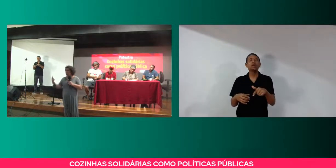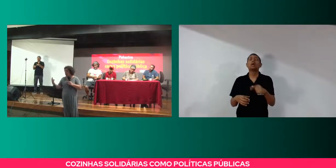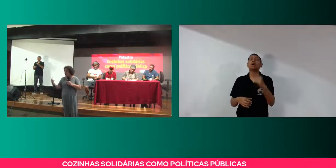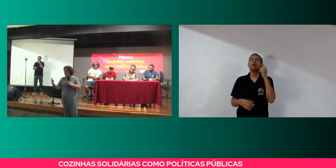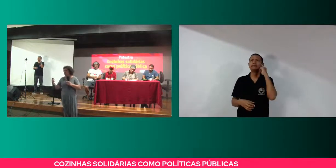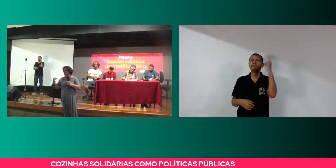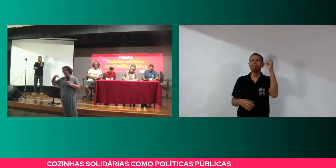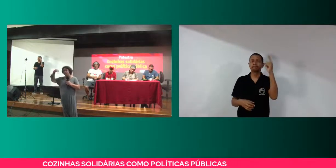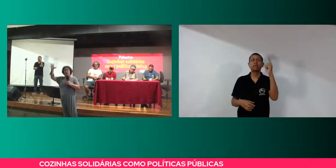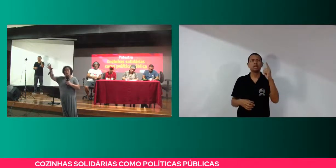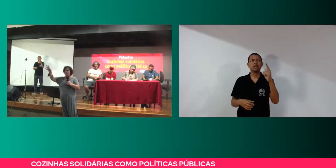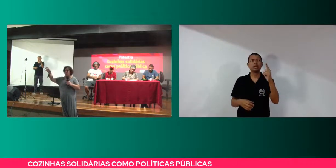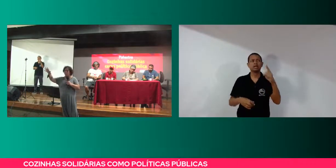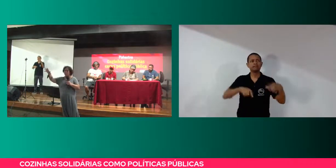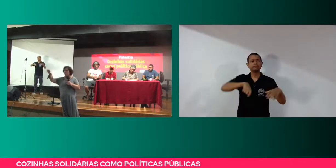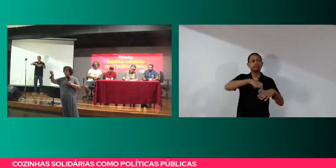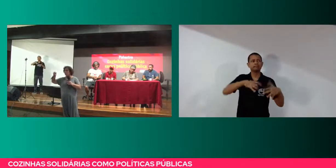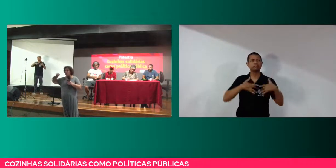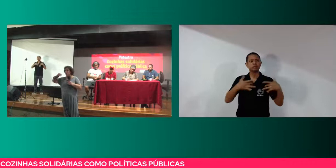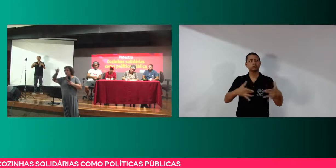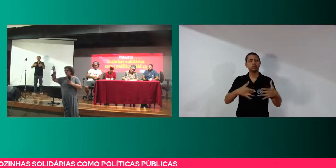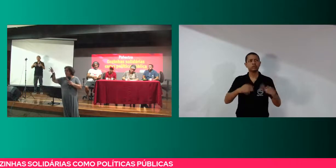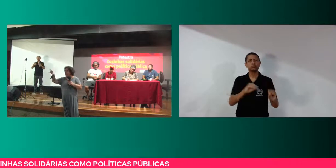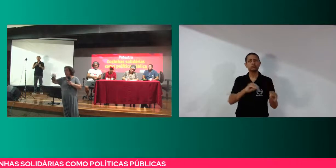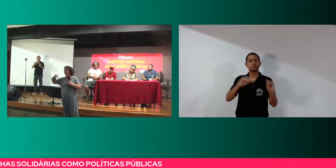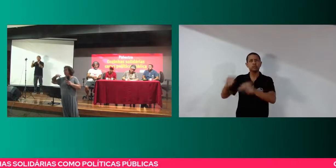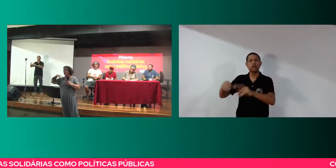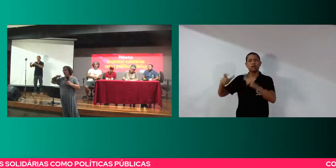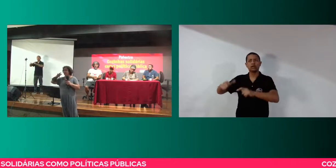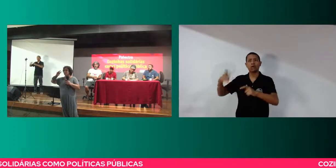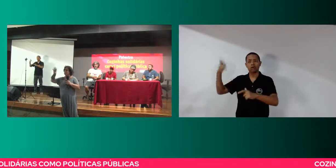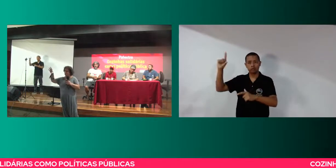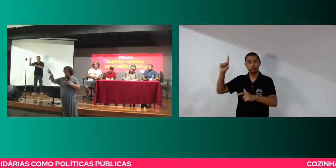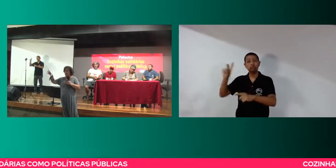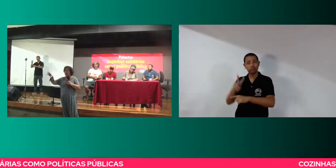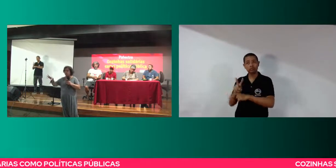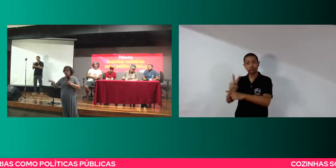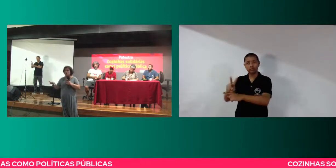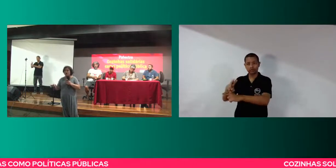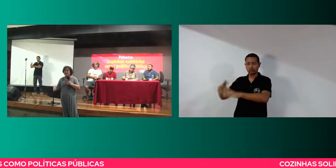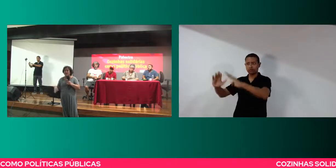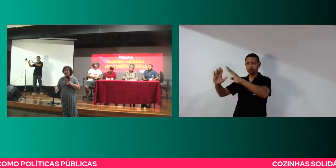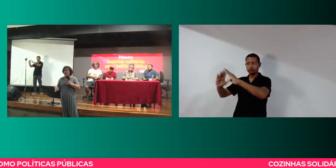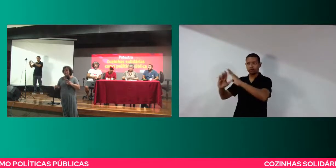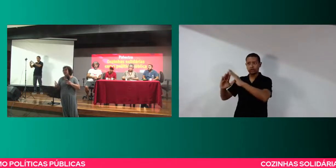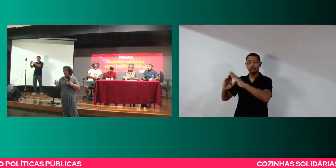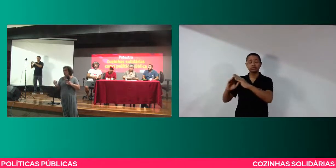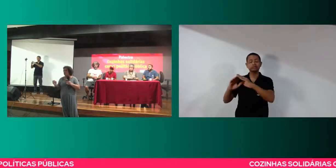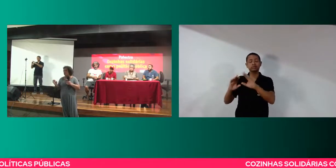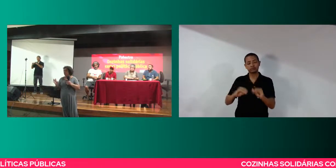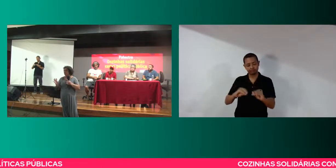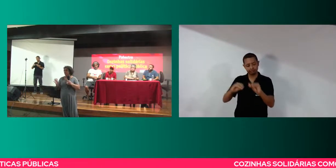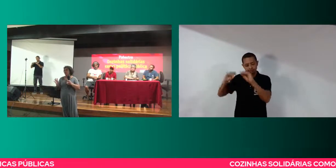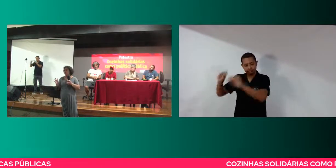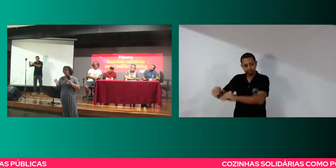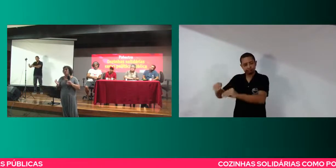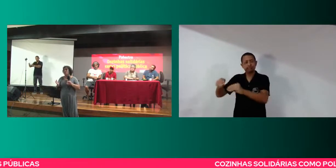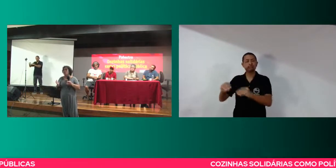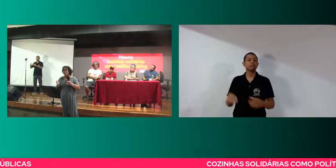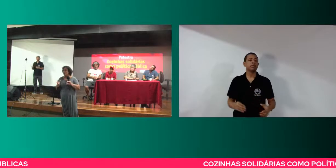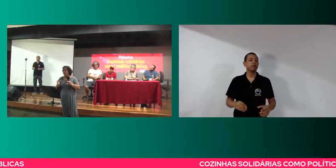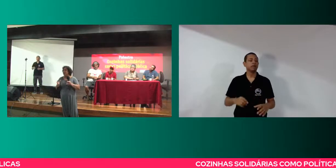cozinha no outro lugar emprestaram um imóvel e a cozinha ficou temporariamente lá e essa turma